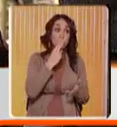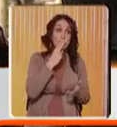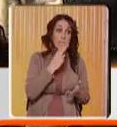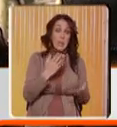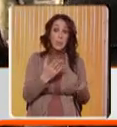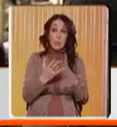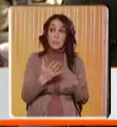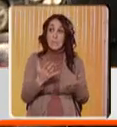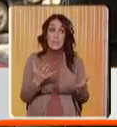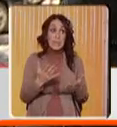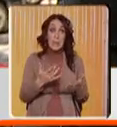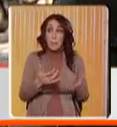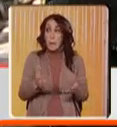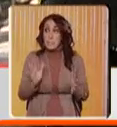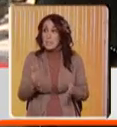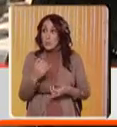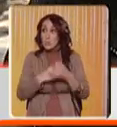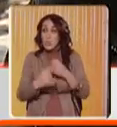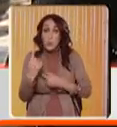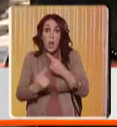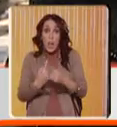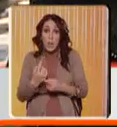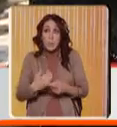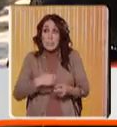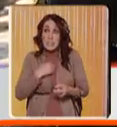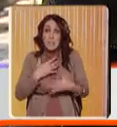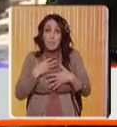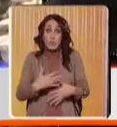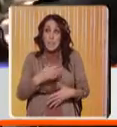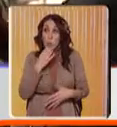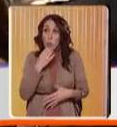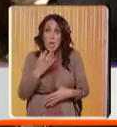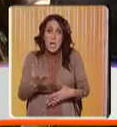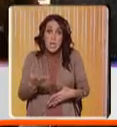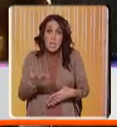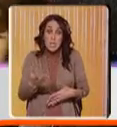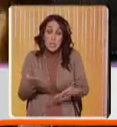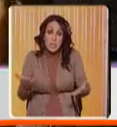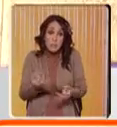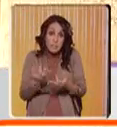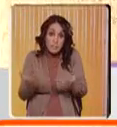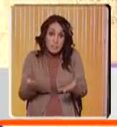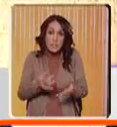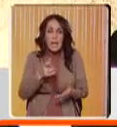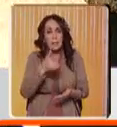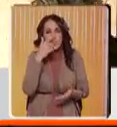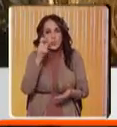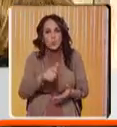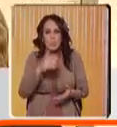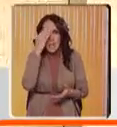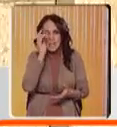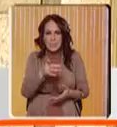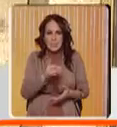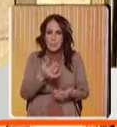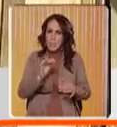cigarro faz com que a pessoa sinta vontade de comer para substituir o cigarro. Há quem julgue